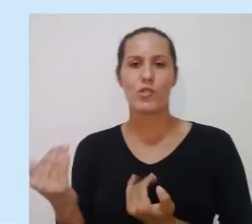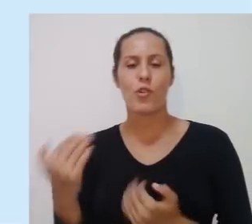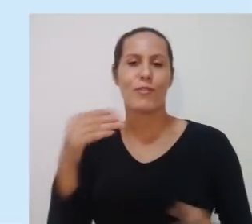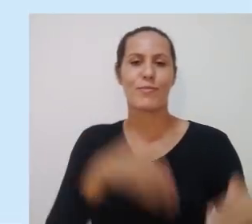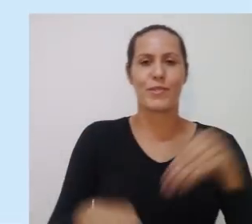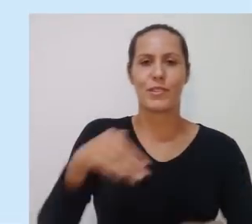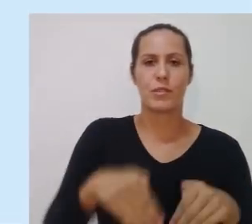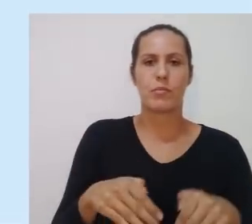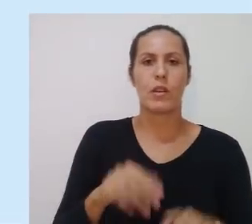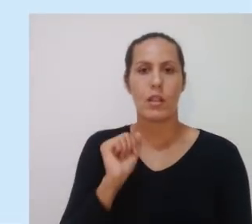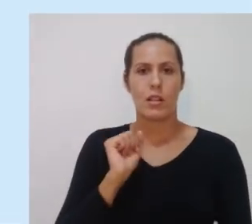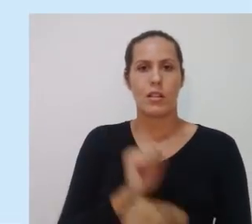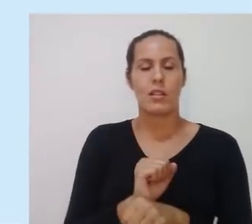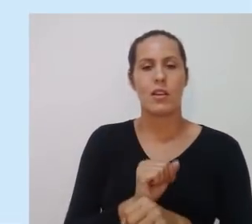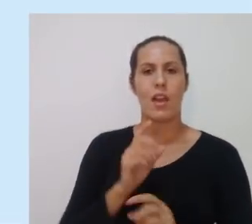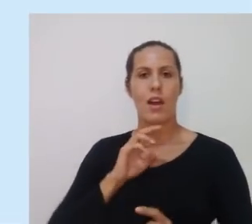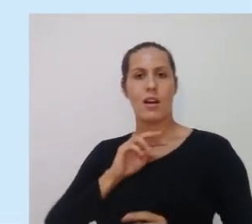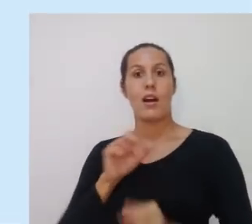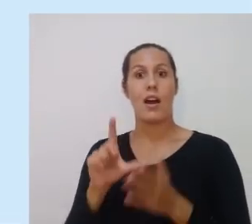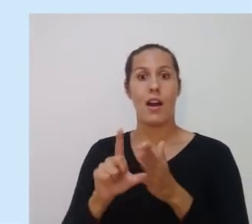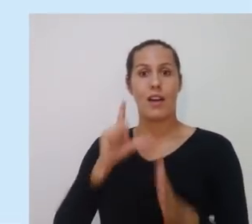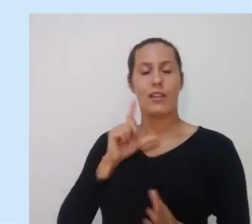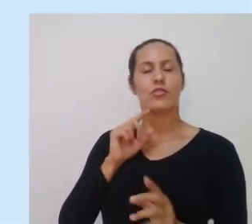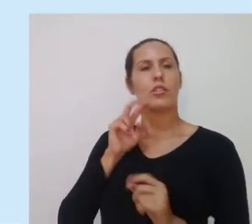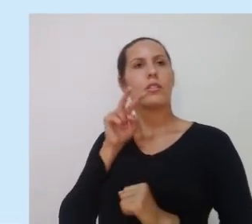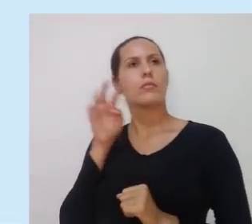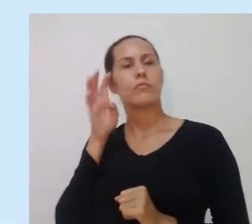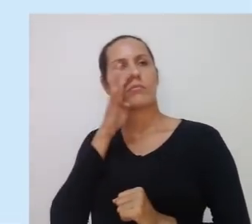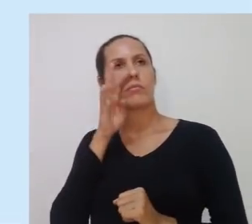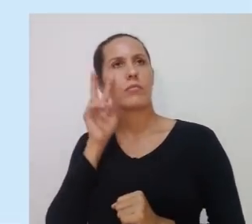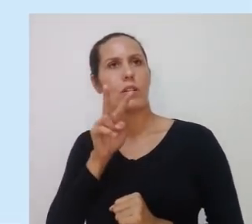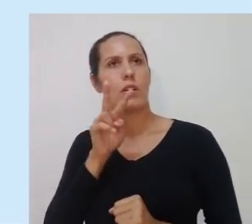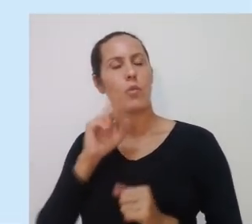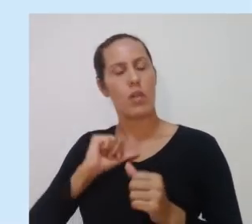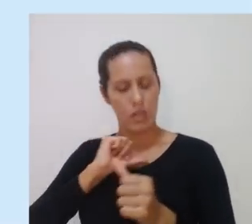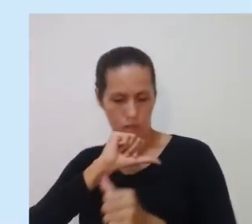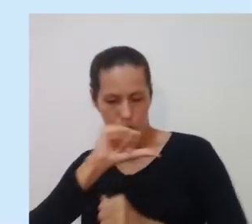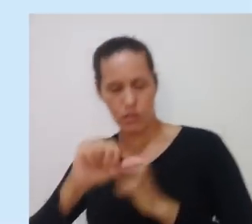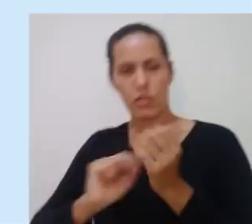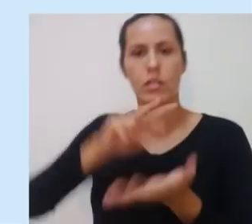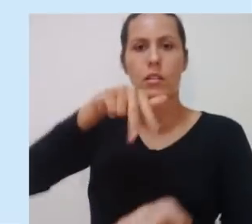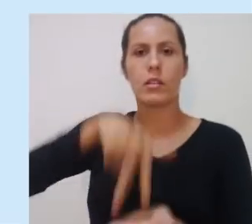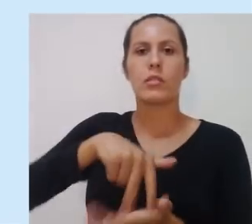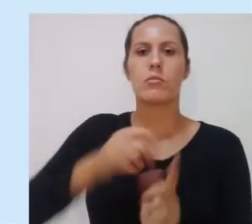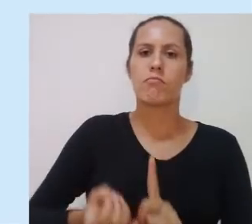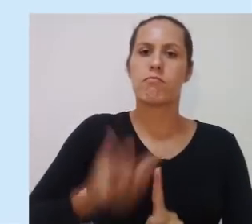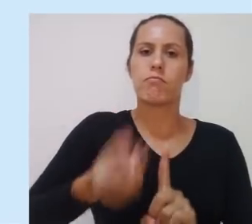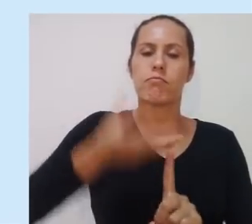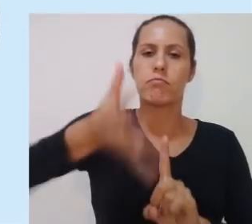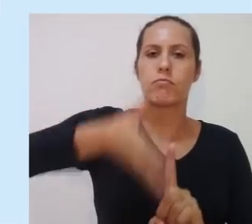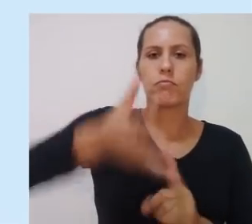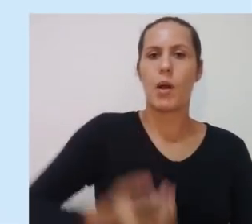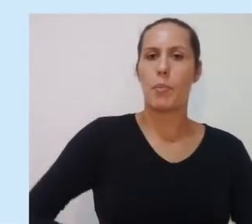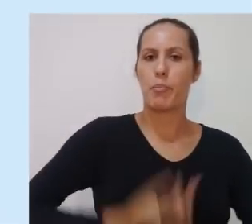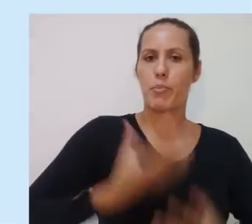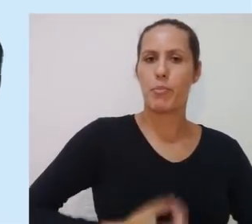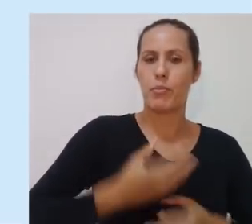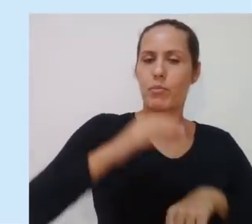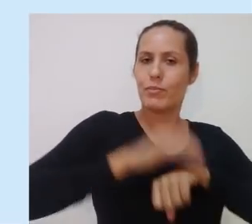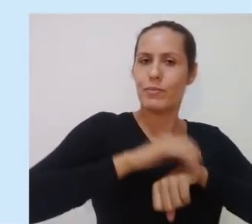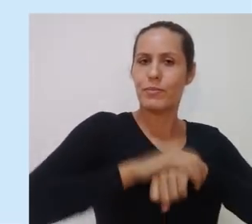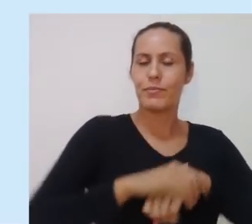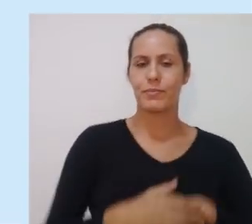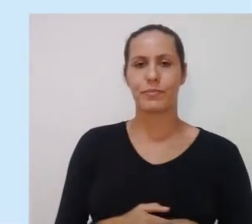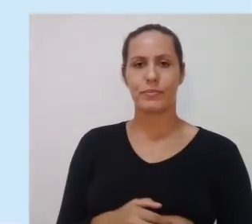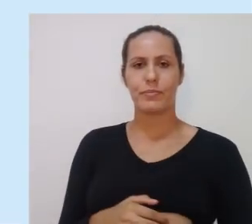o jovem que participa. Deixa de ser um simples espectador e passa a ser um verdadeiro